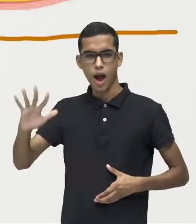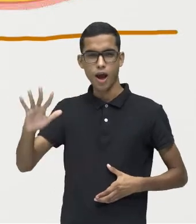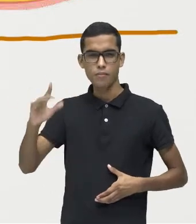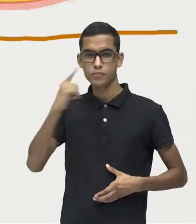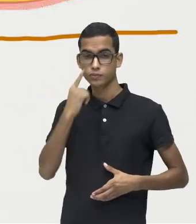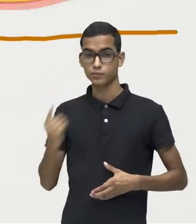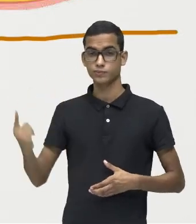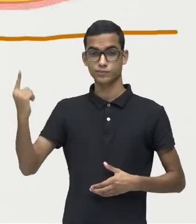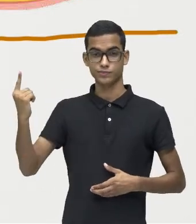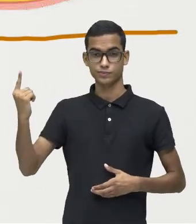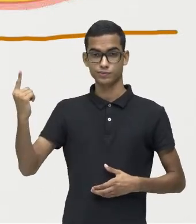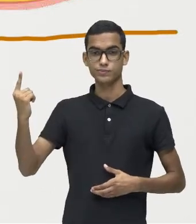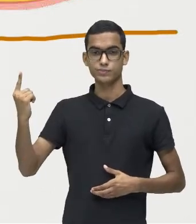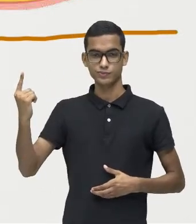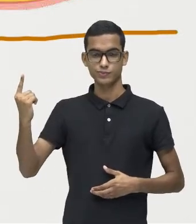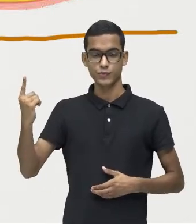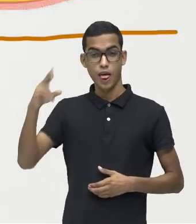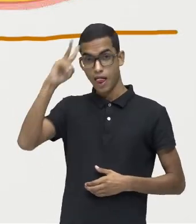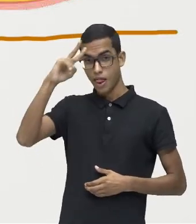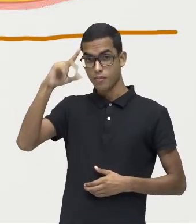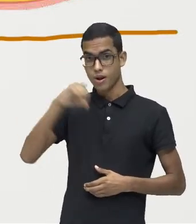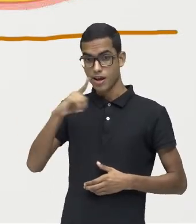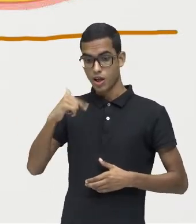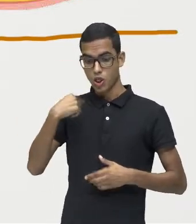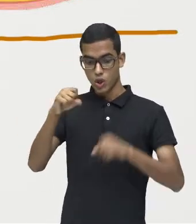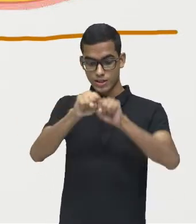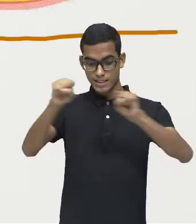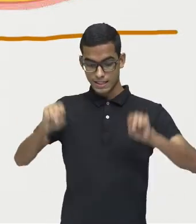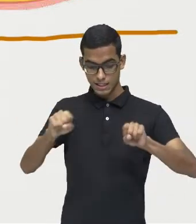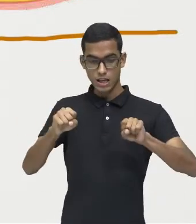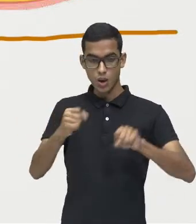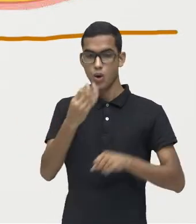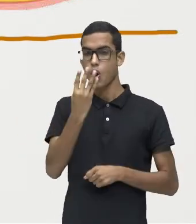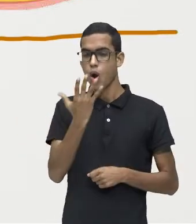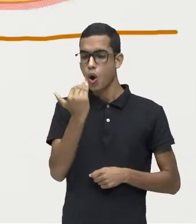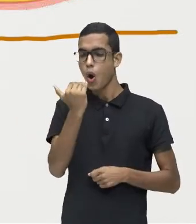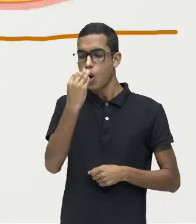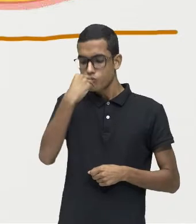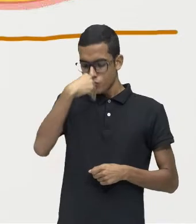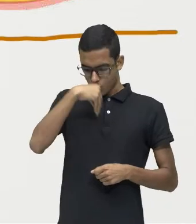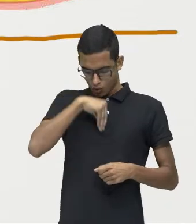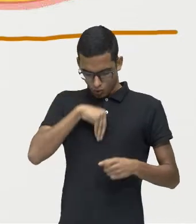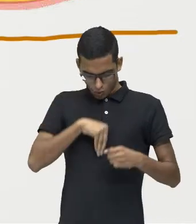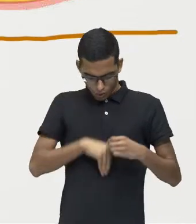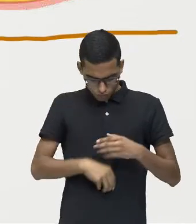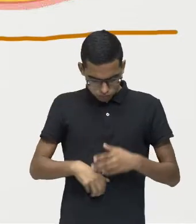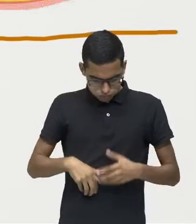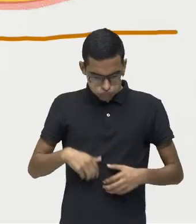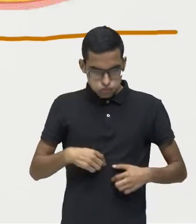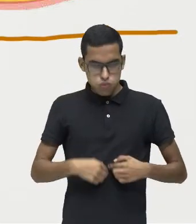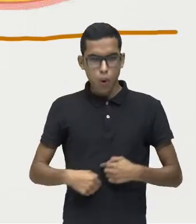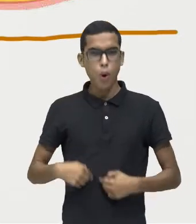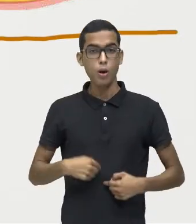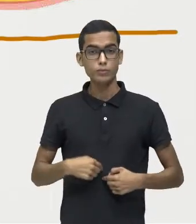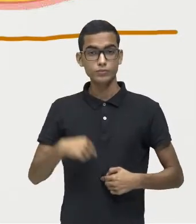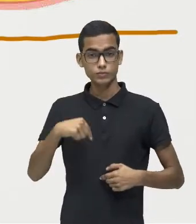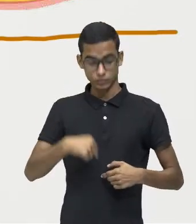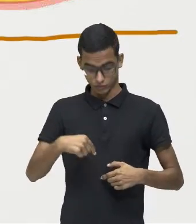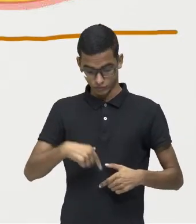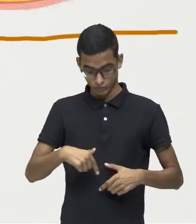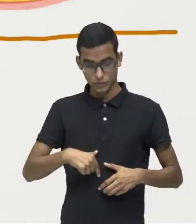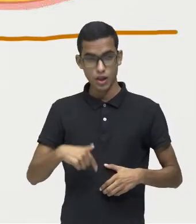faz parte ali do nosso sistema digestório, né? Então aqui a gente tem um canal, que é chamado